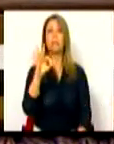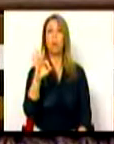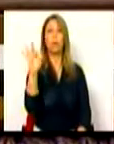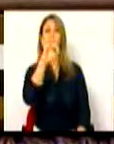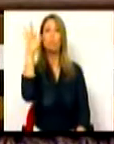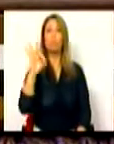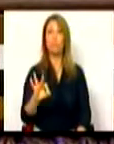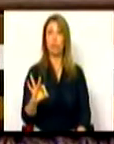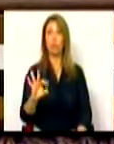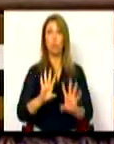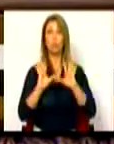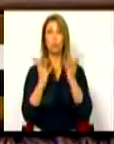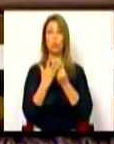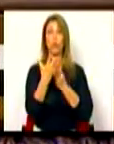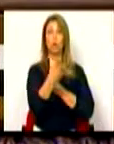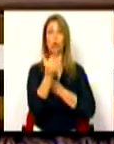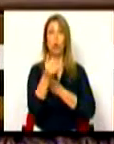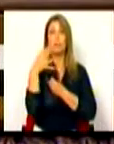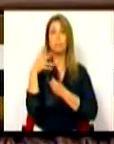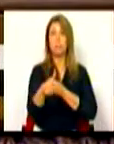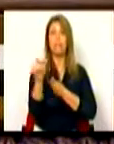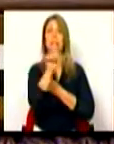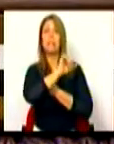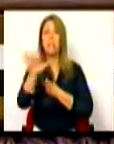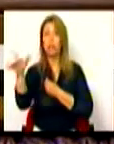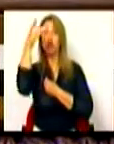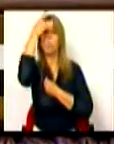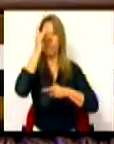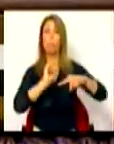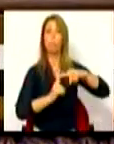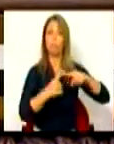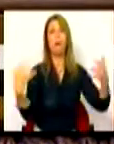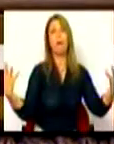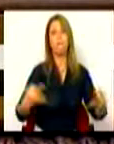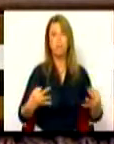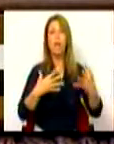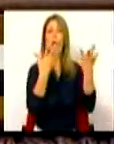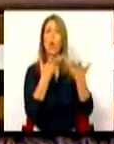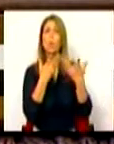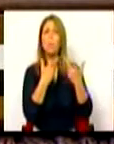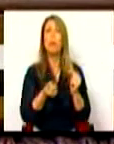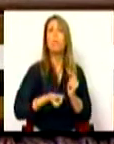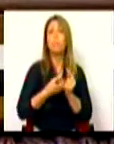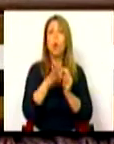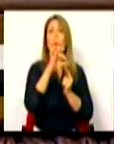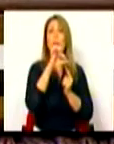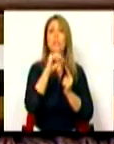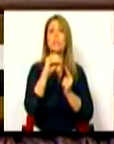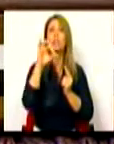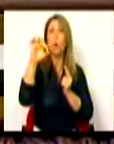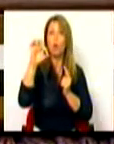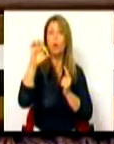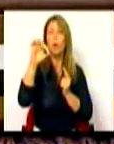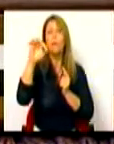64% dos 12.500 favoráveis e contabilizados 808 com